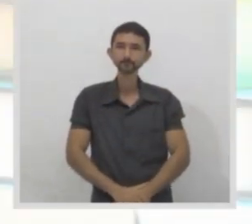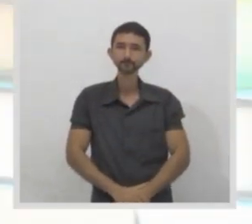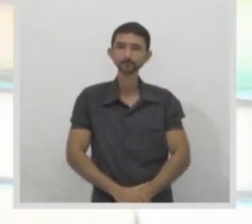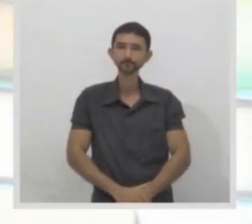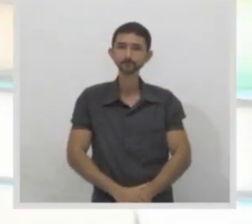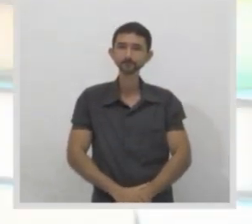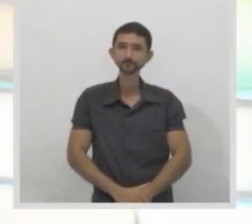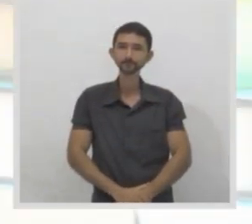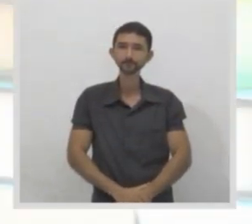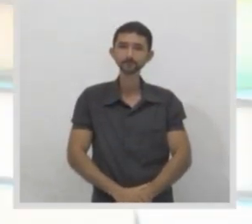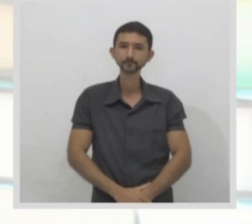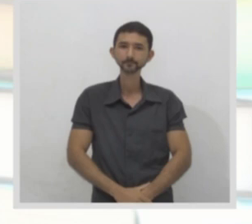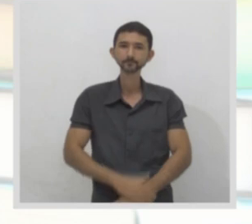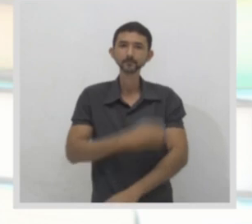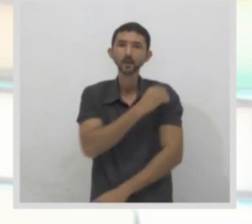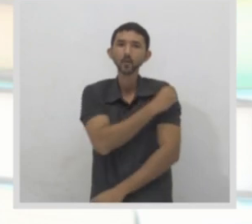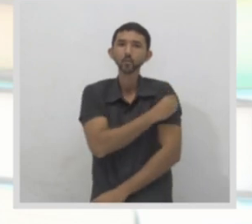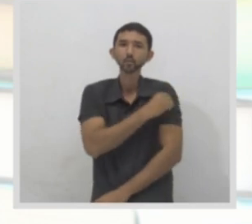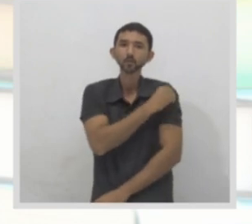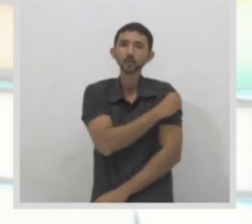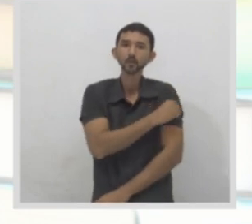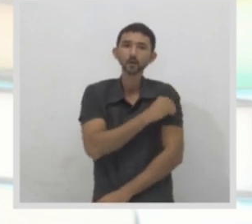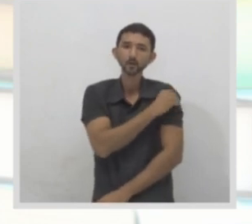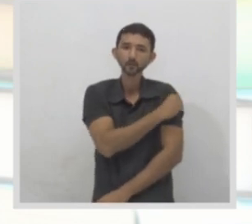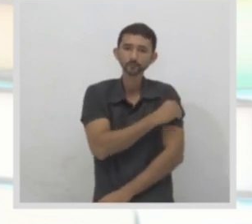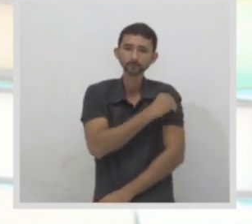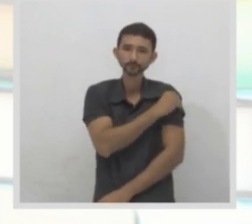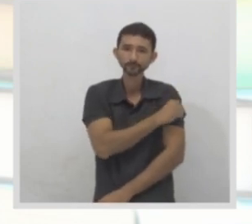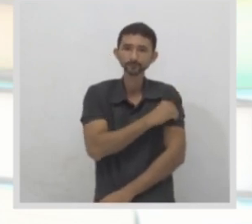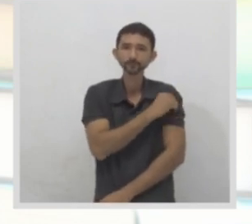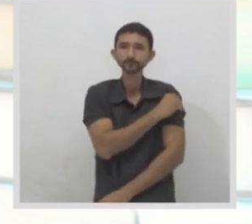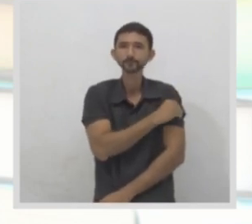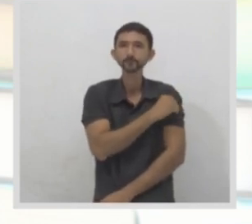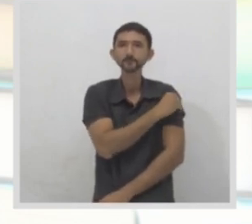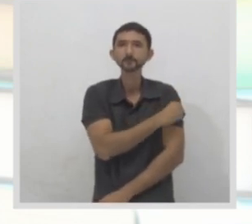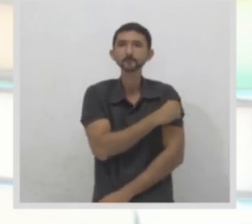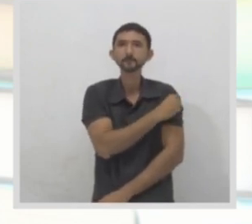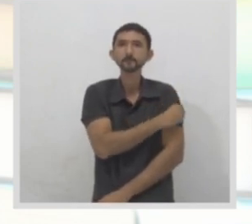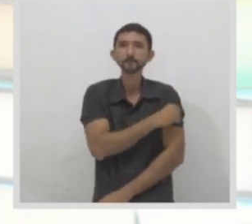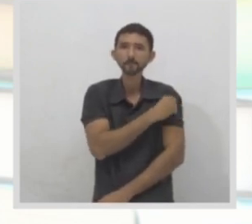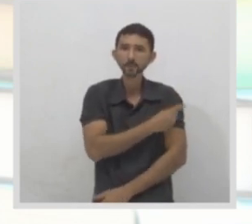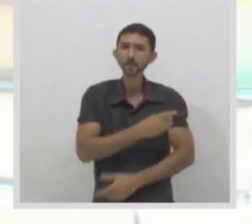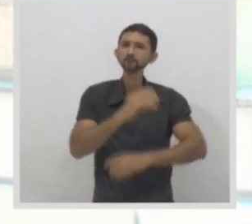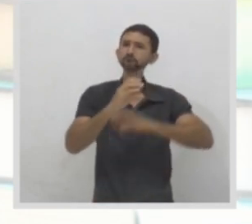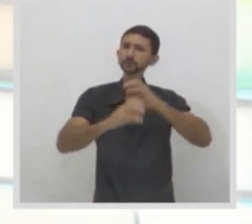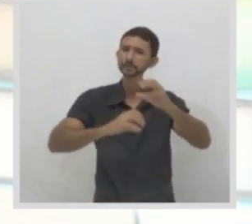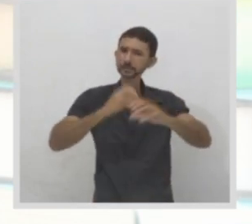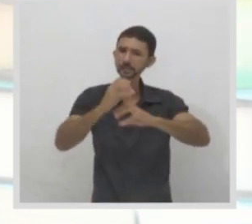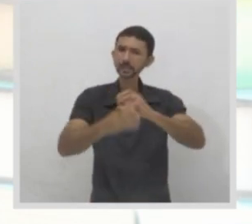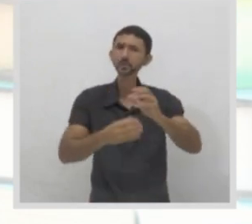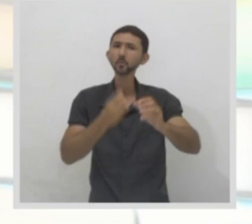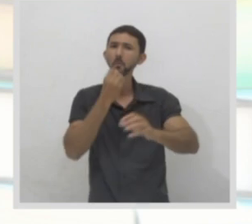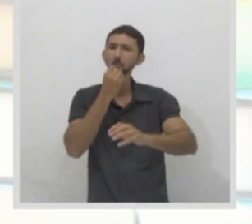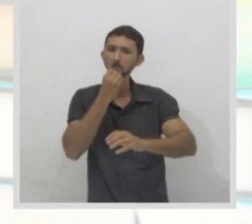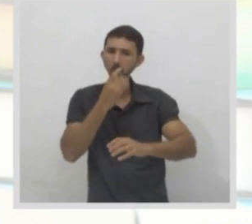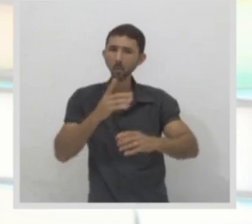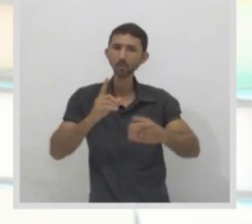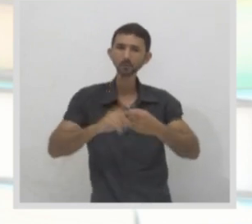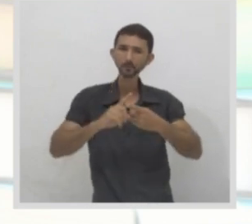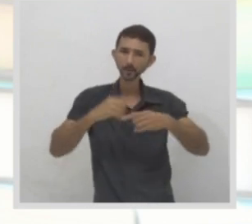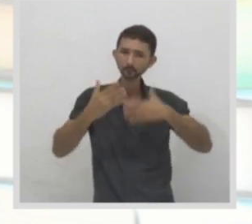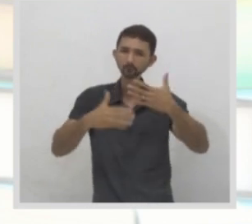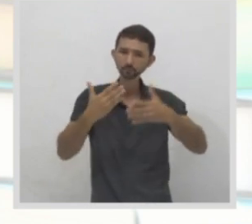Um ciclo que também não deixou de ser importante foi o ciclo do algodão. Esse ciclo do algodão ele se deu principalmente